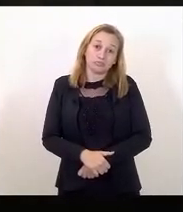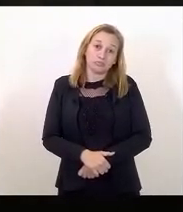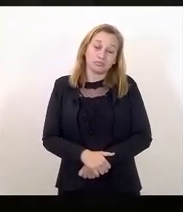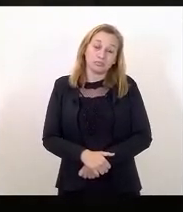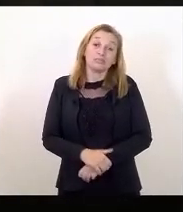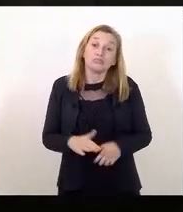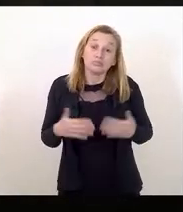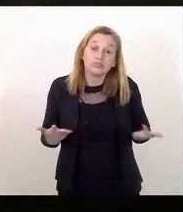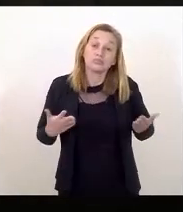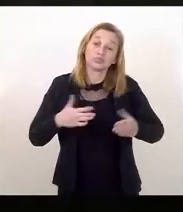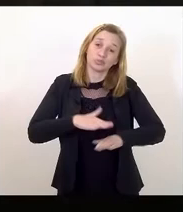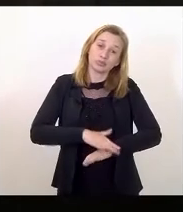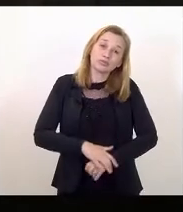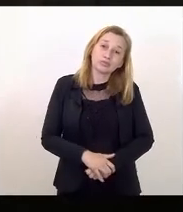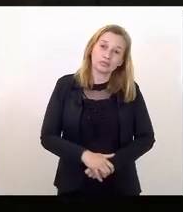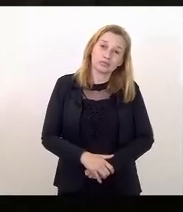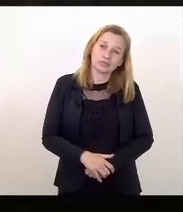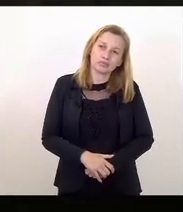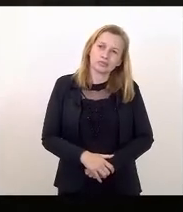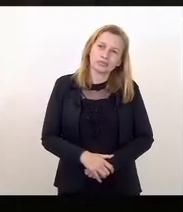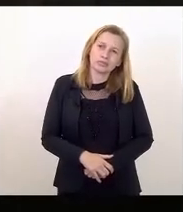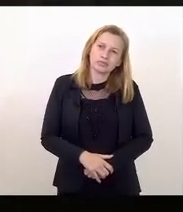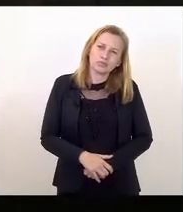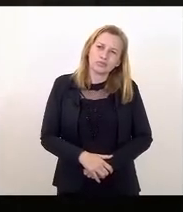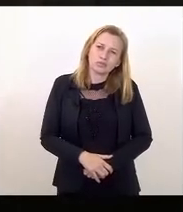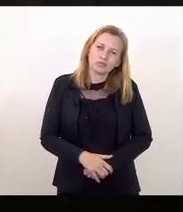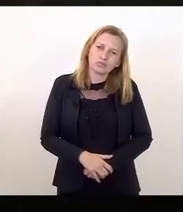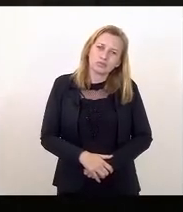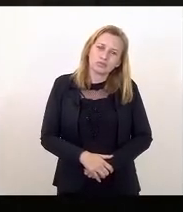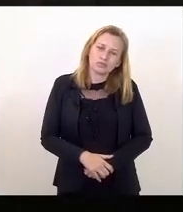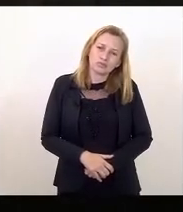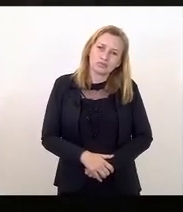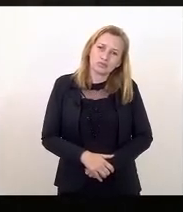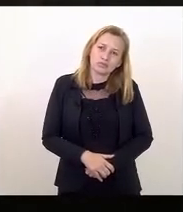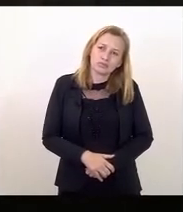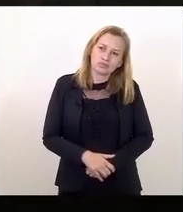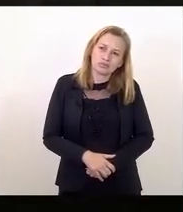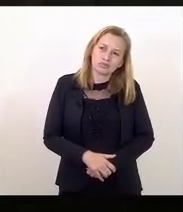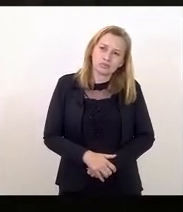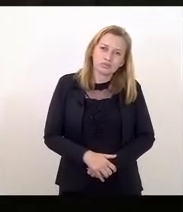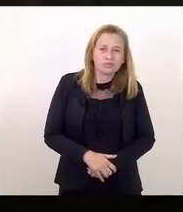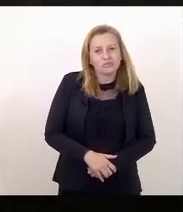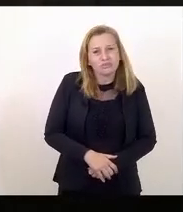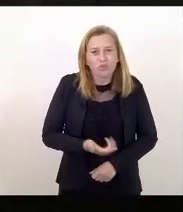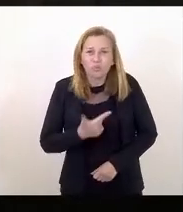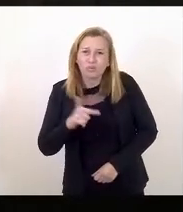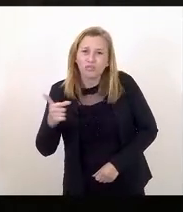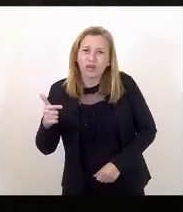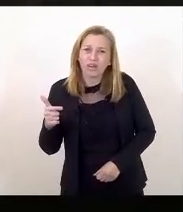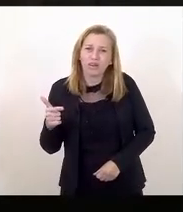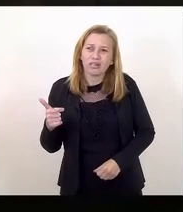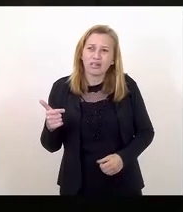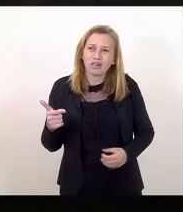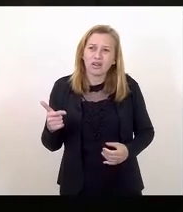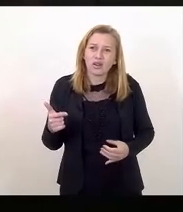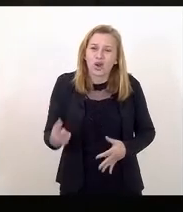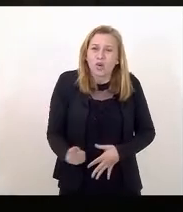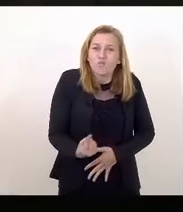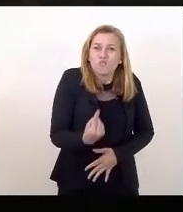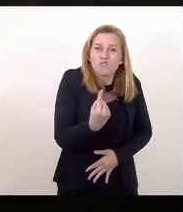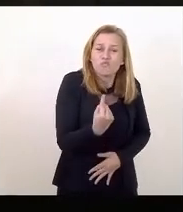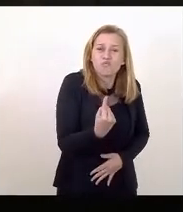Então, será possível que não existe um ser